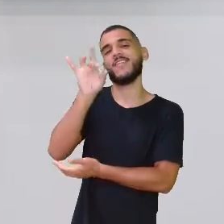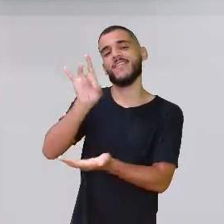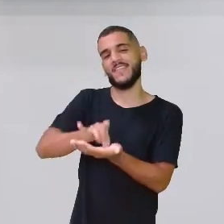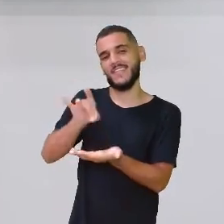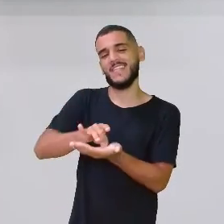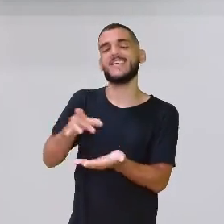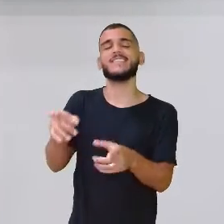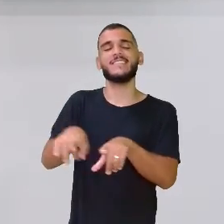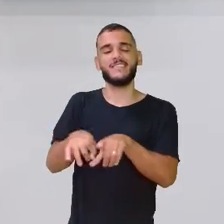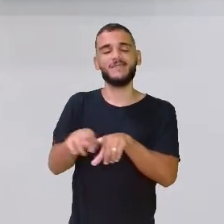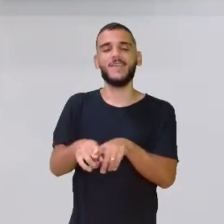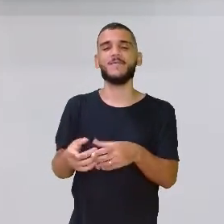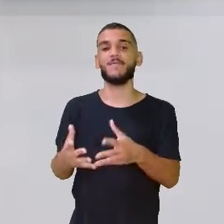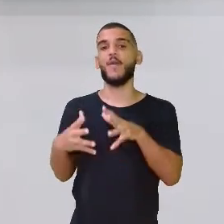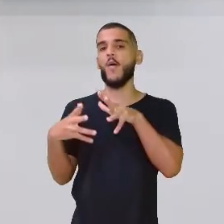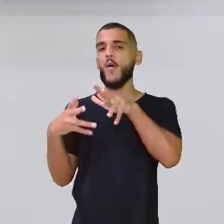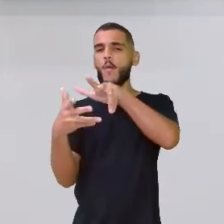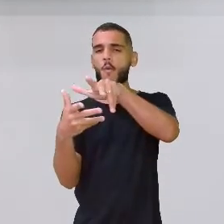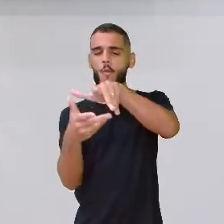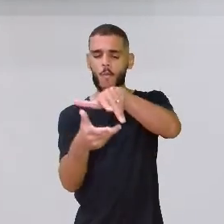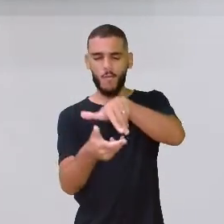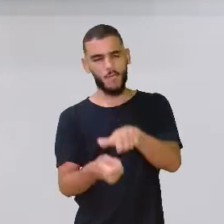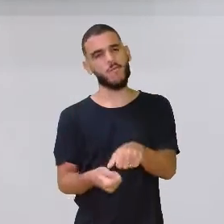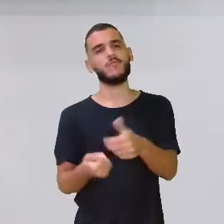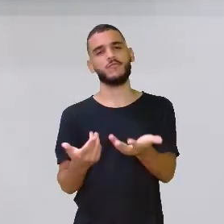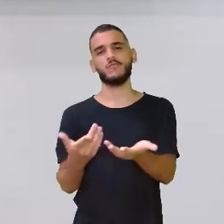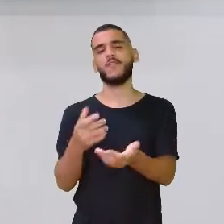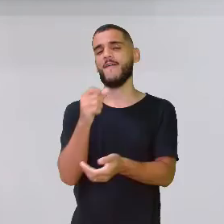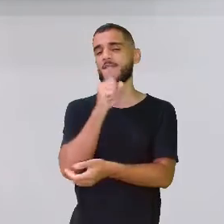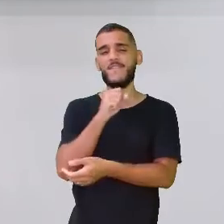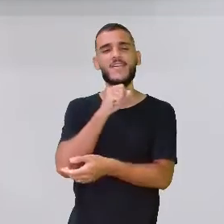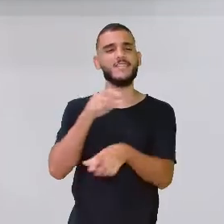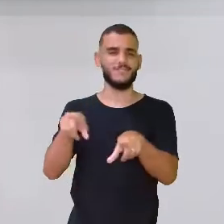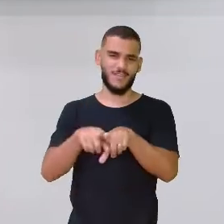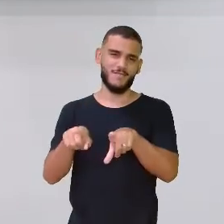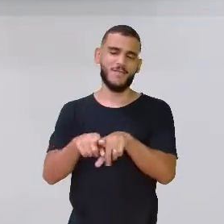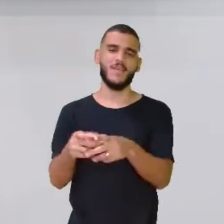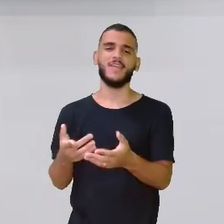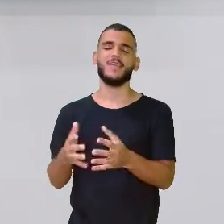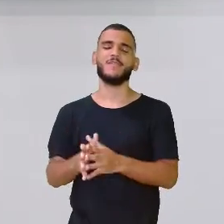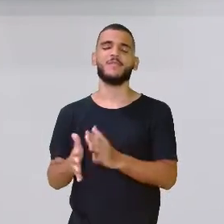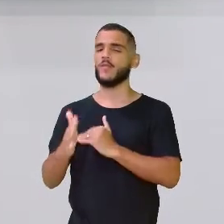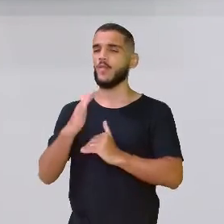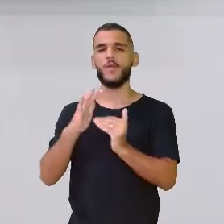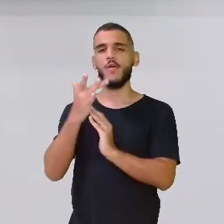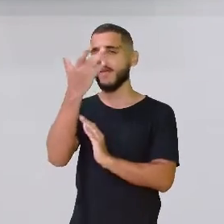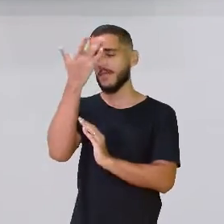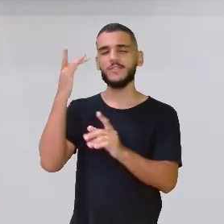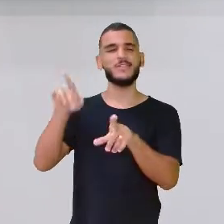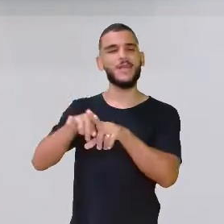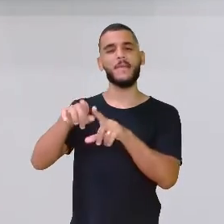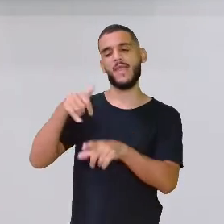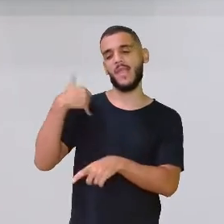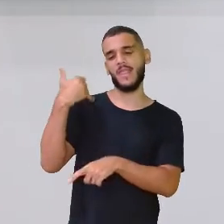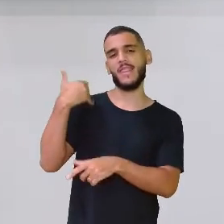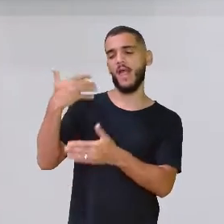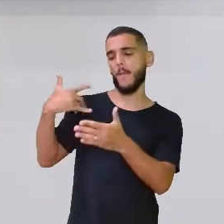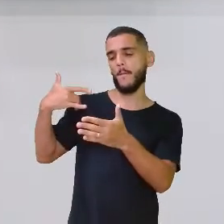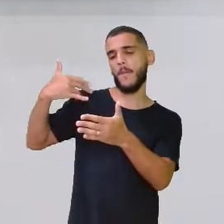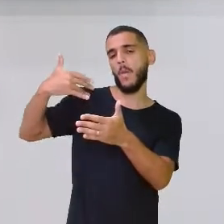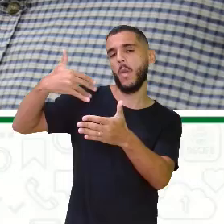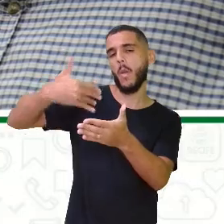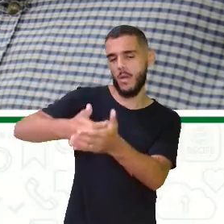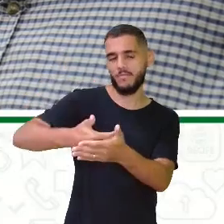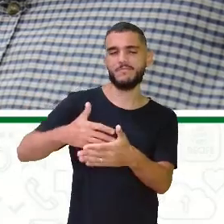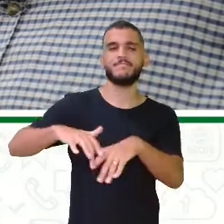fiquem idosas, o mundo está ficando mais velho, o mundo está chegando a idades mais avançadas.